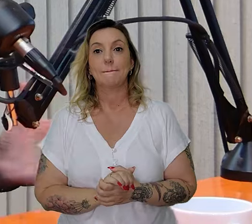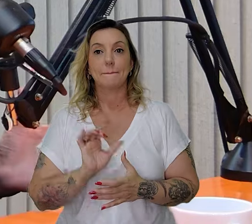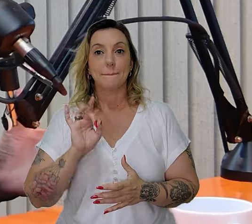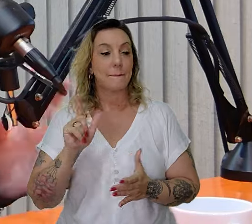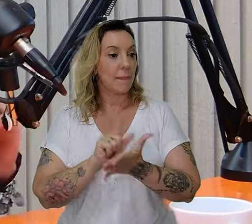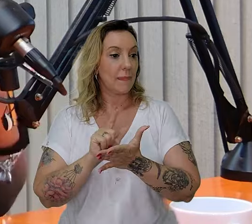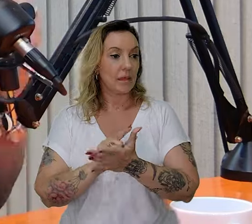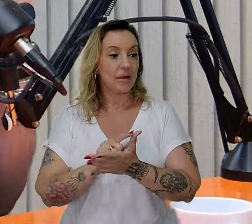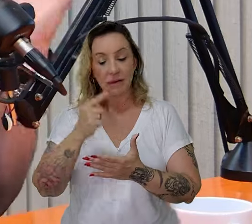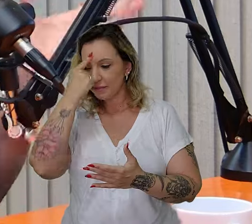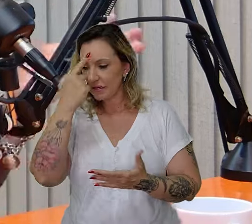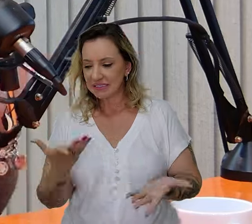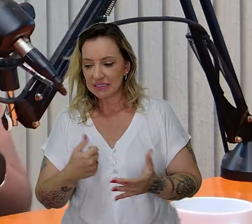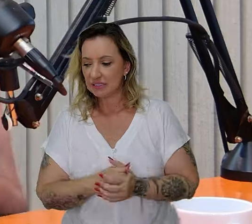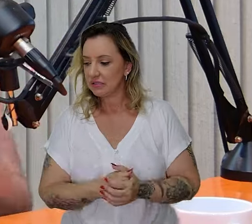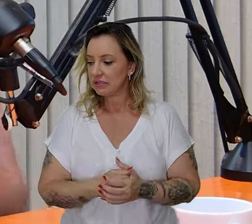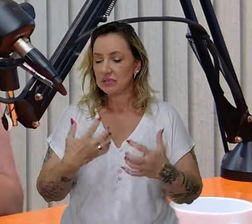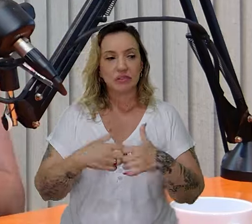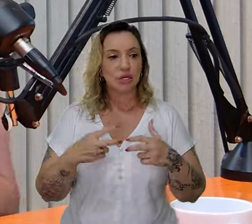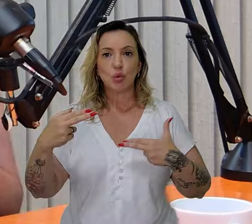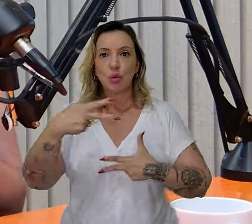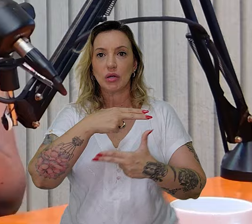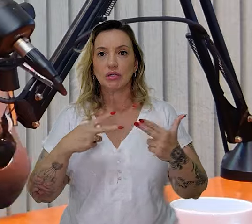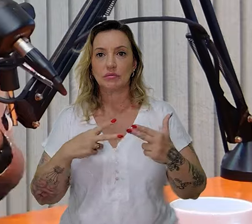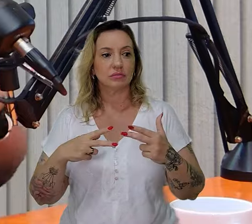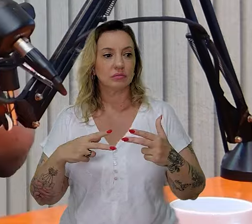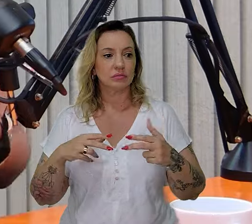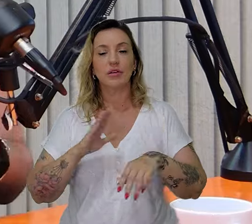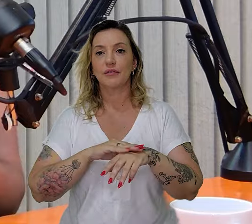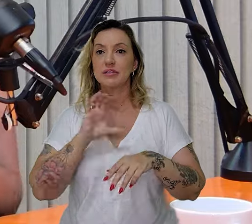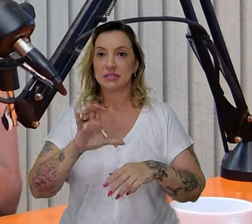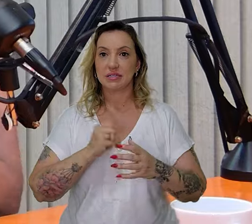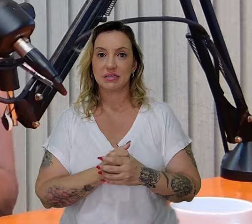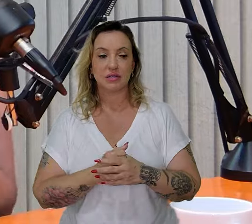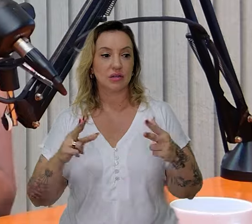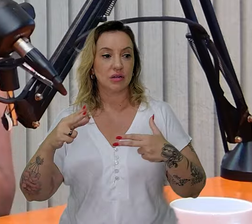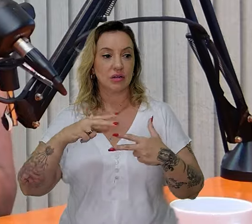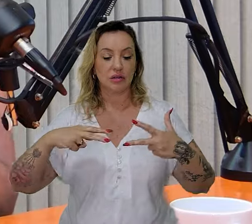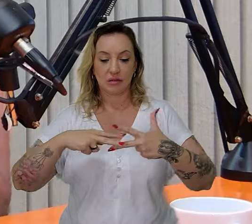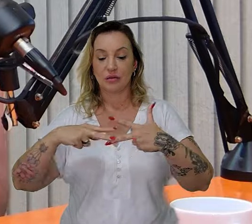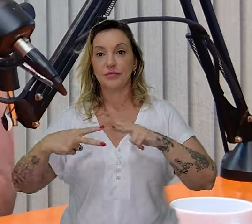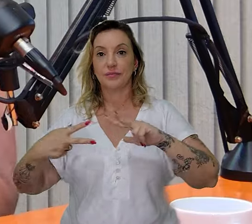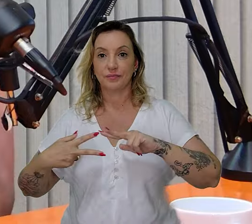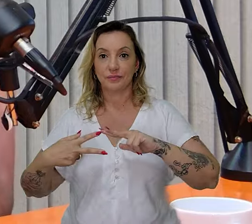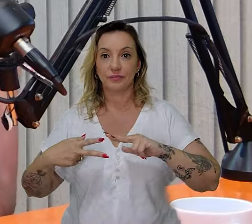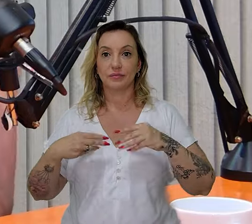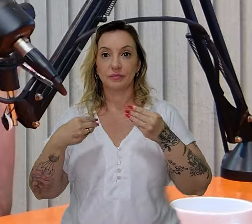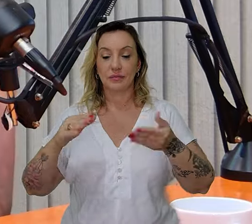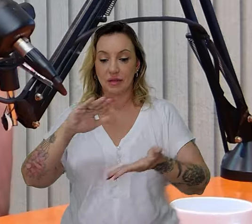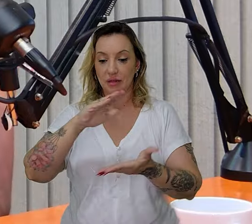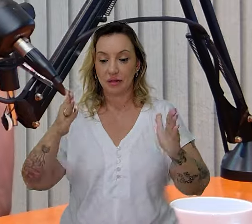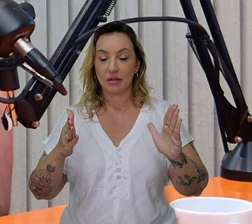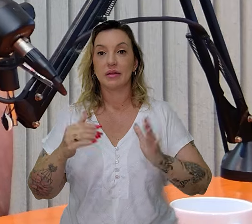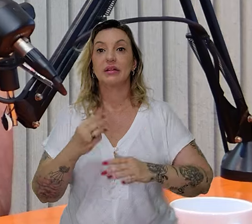só com papel Então você tinha que pensar e aí você tinha que cortar e fazer os Sei lá eu fiz assim né cortar e fazer os encaixes porque você tinha que entregar uma